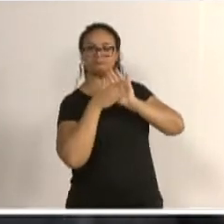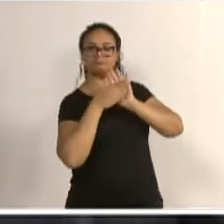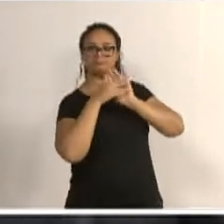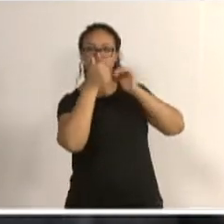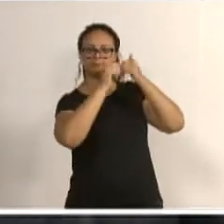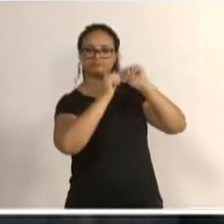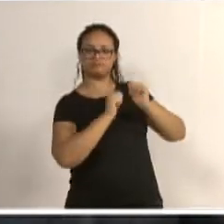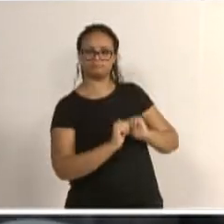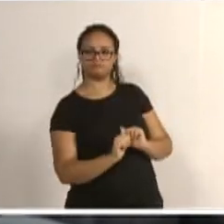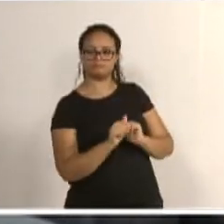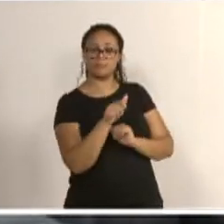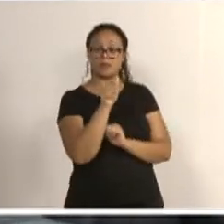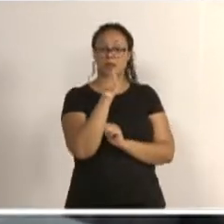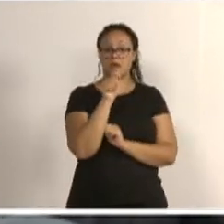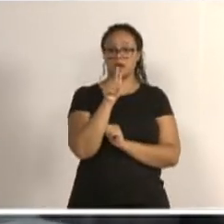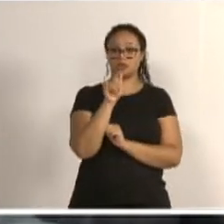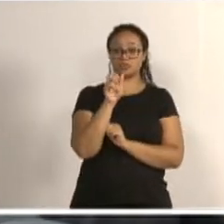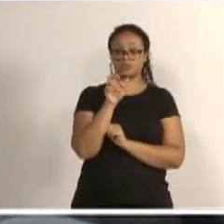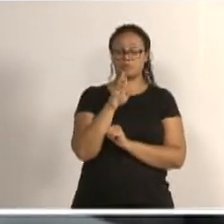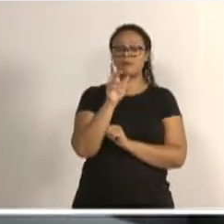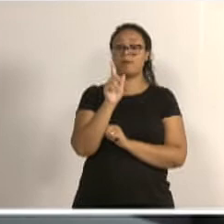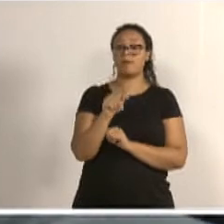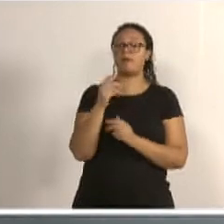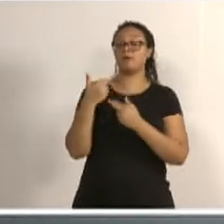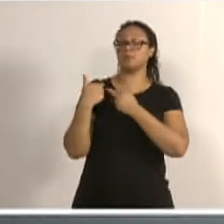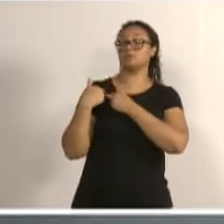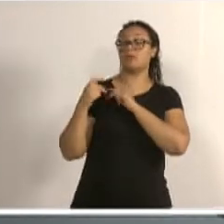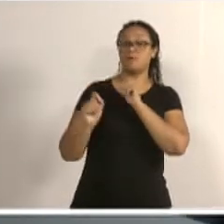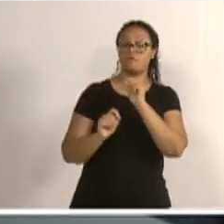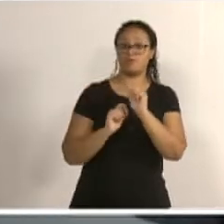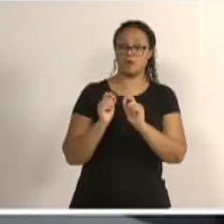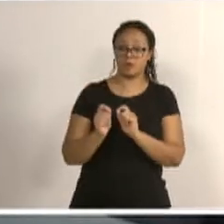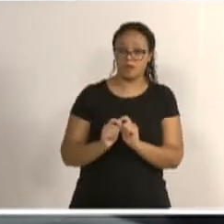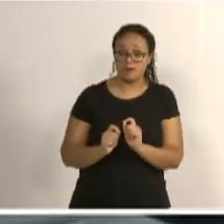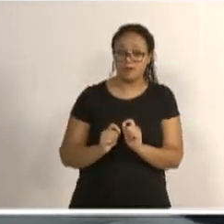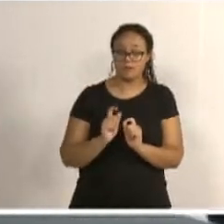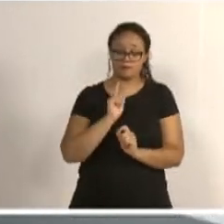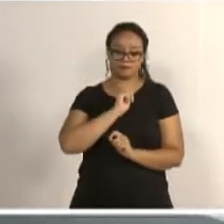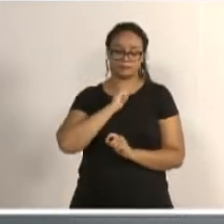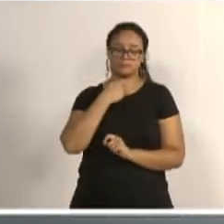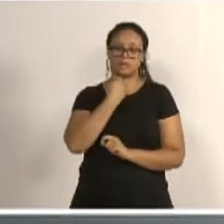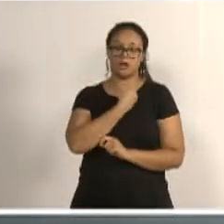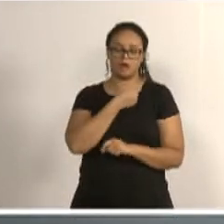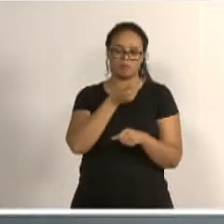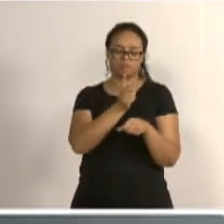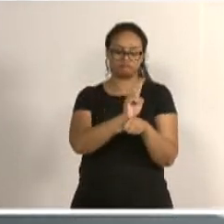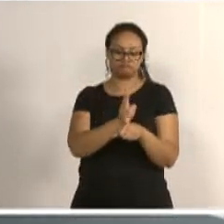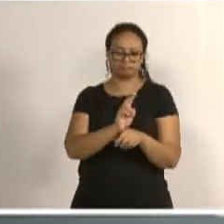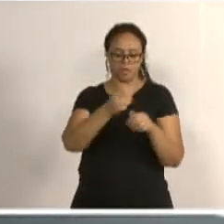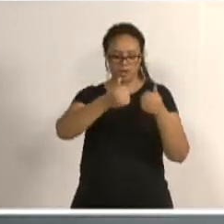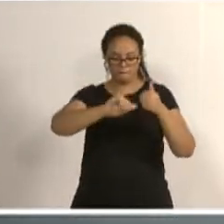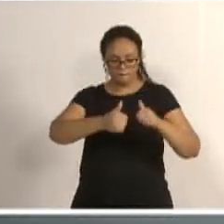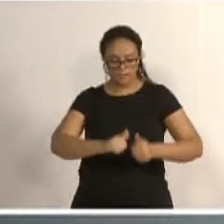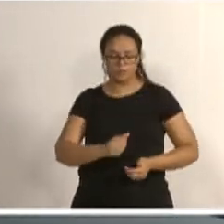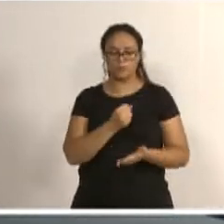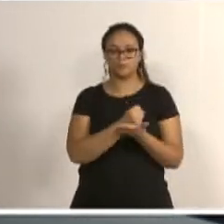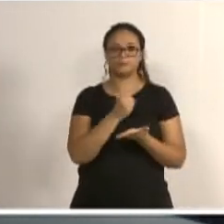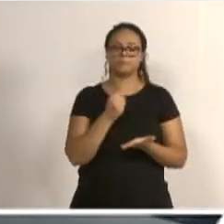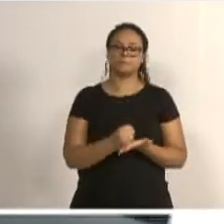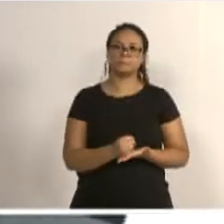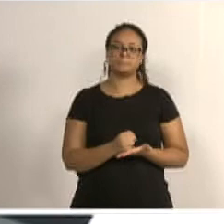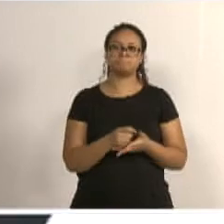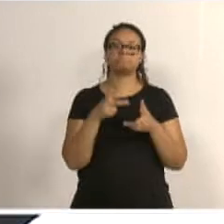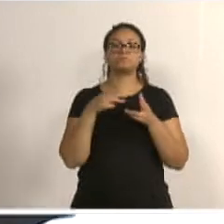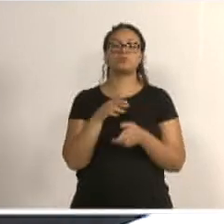fiscalizar o contrato, e é isso que nós estamos fazendo. É a fiscalização do contrato. Como o Daniel apresentou antes,